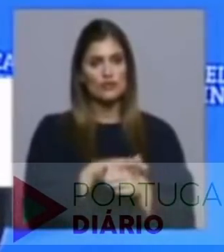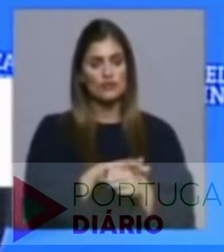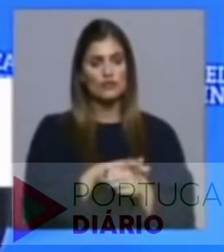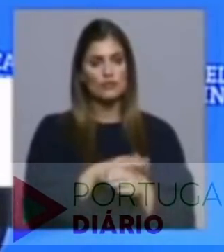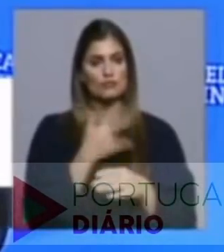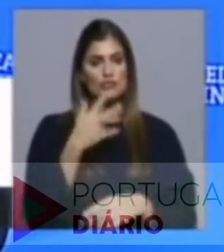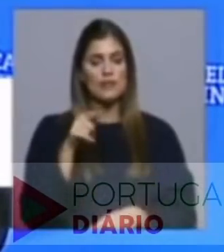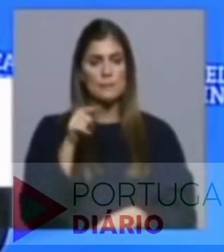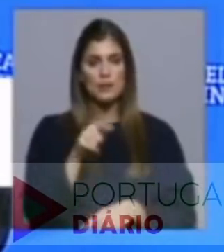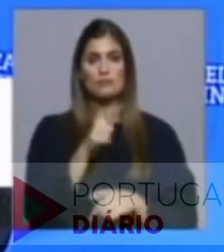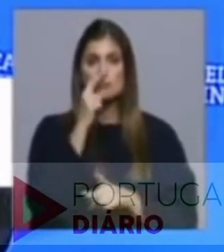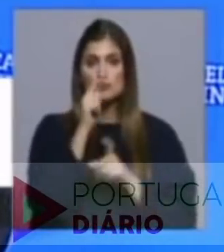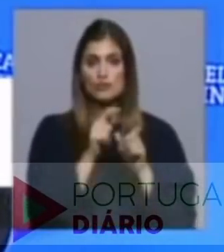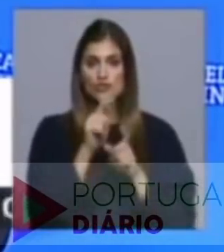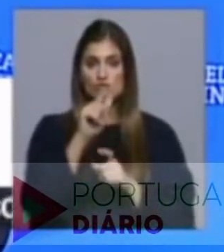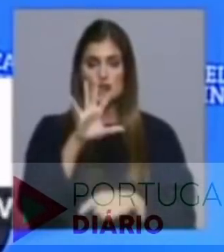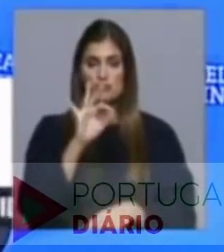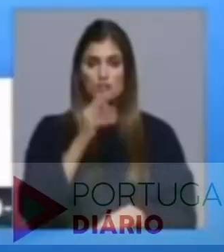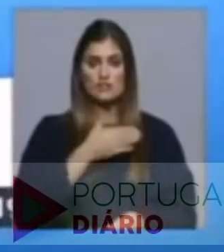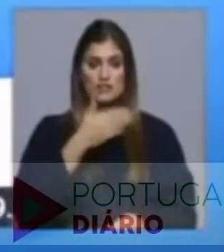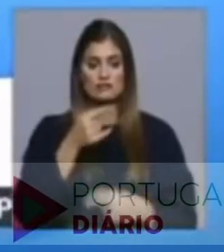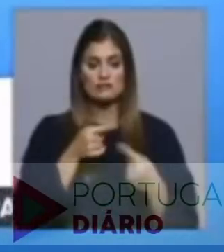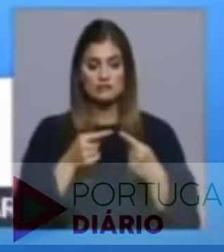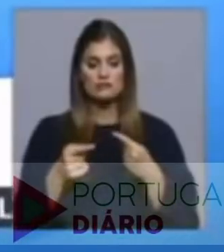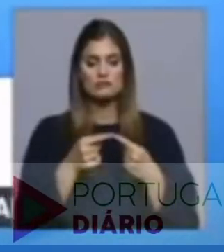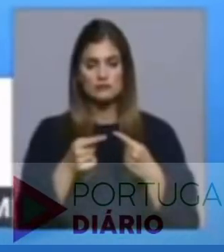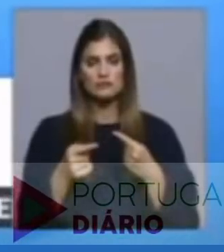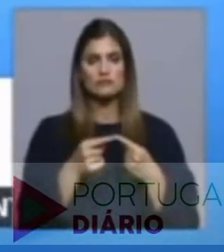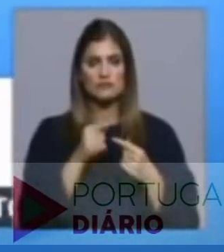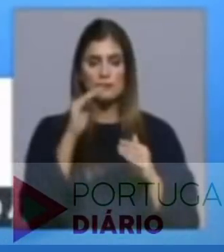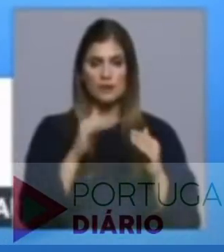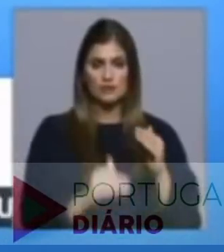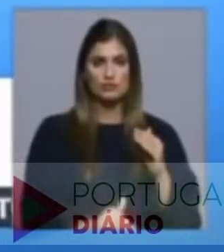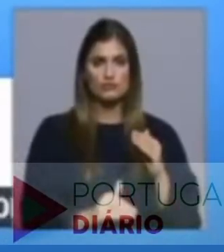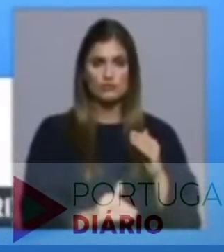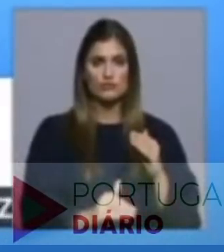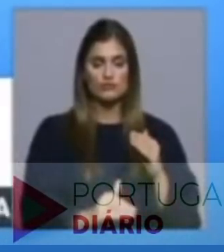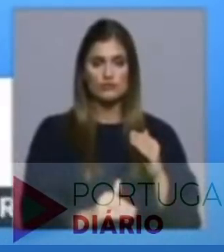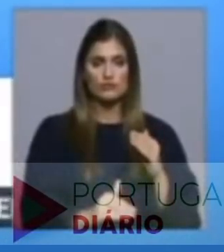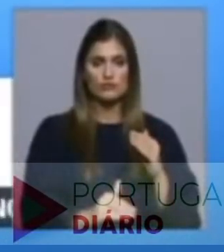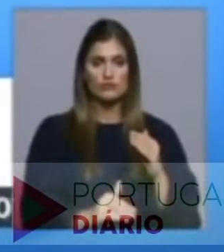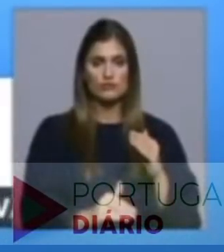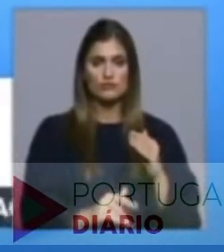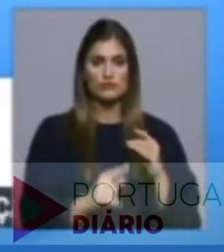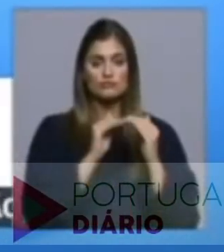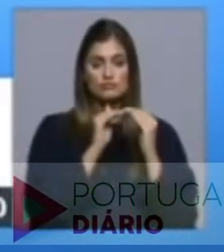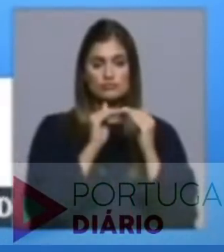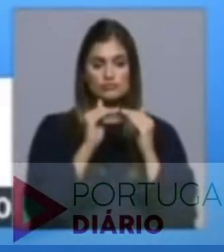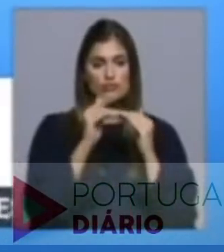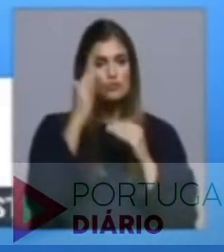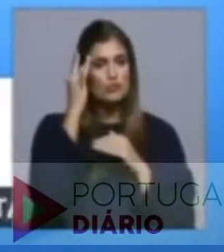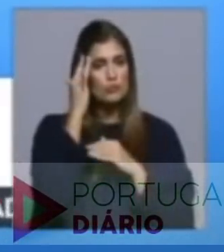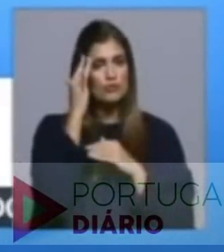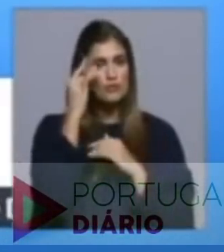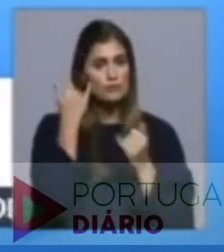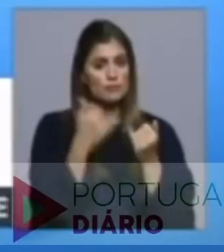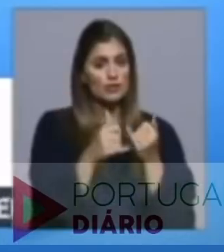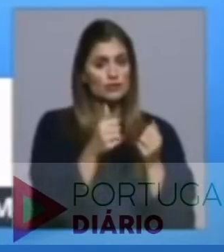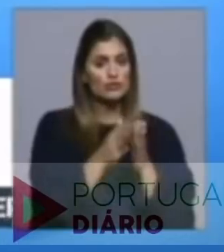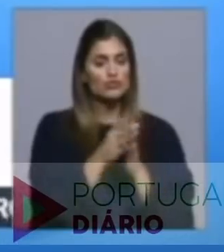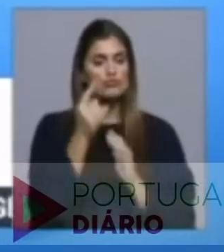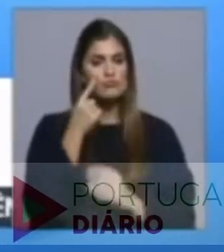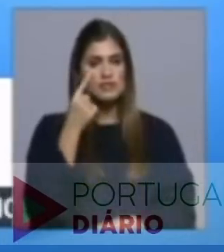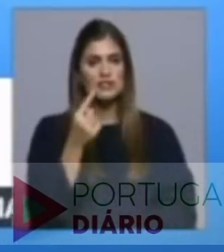100 mil habitantes a 14 dias, claramente abaixo da linha de risco que todos os